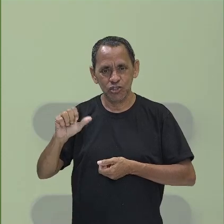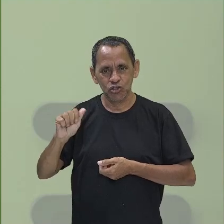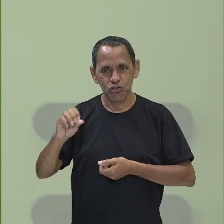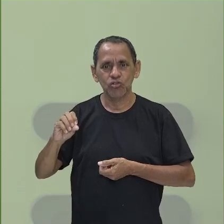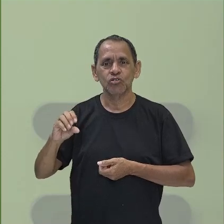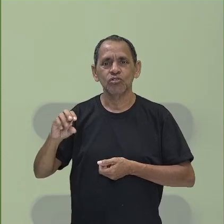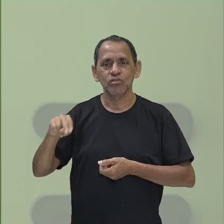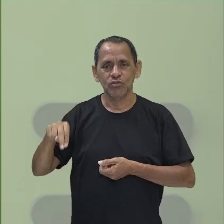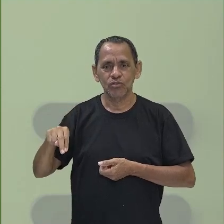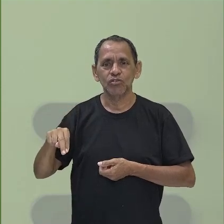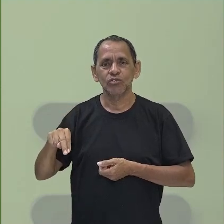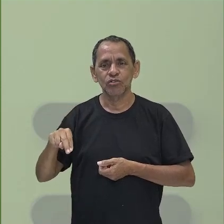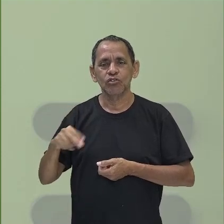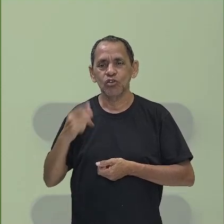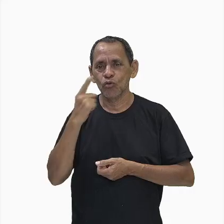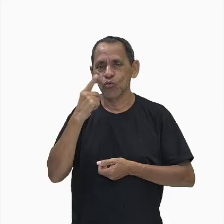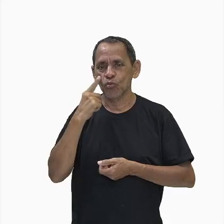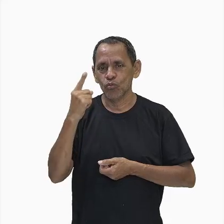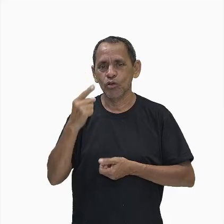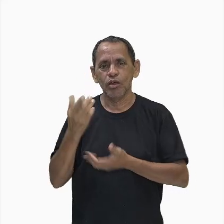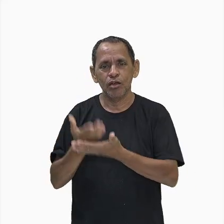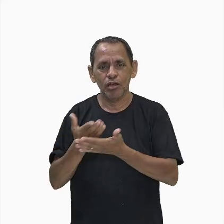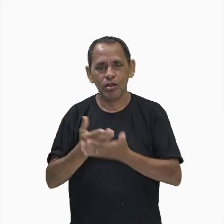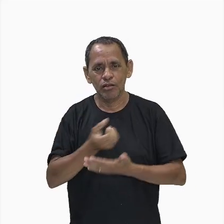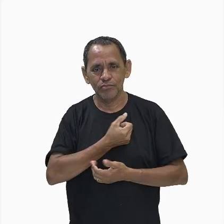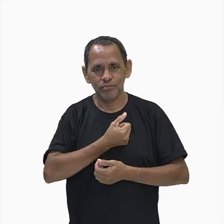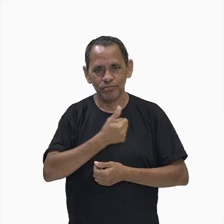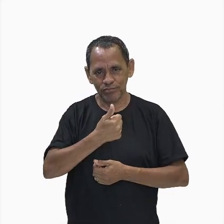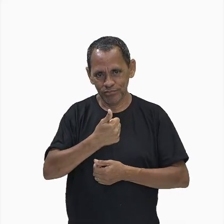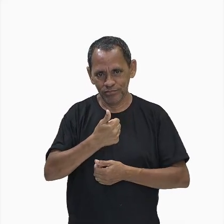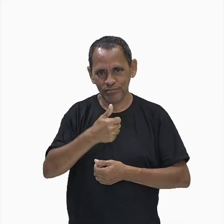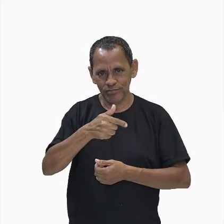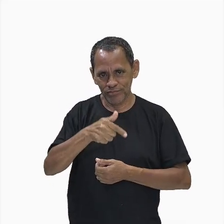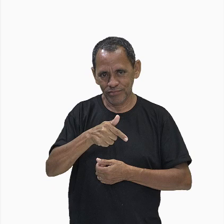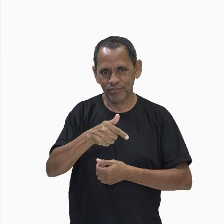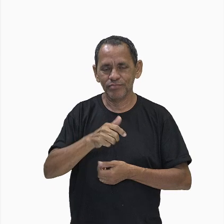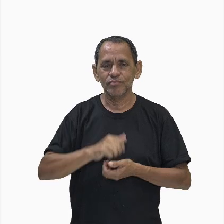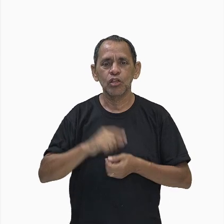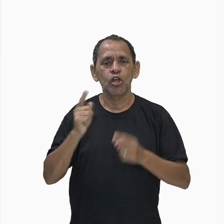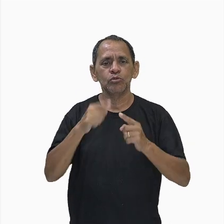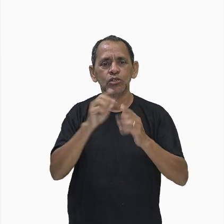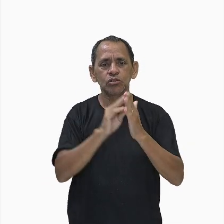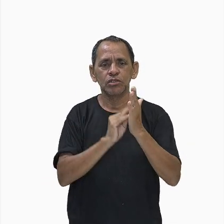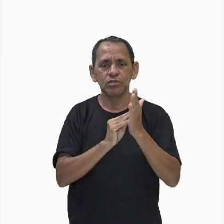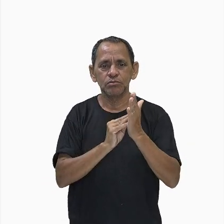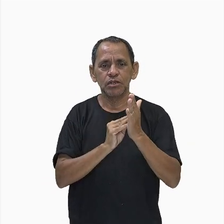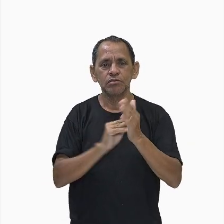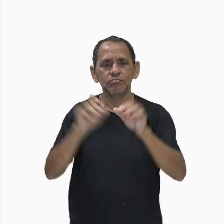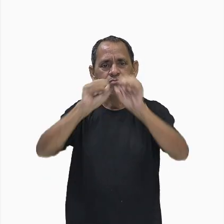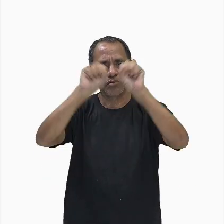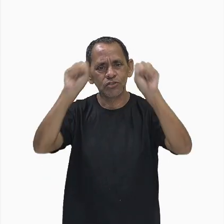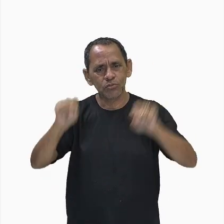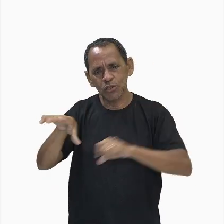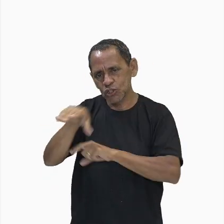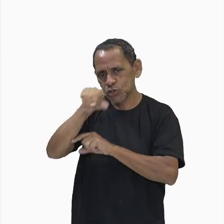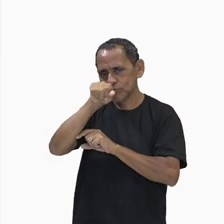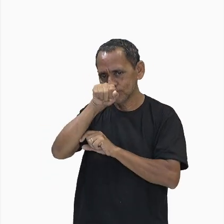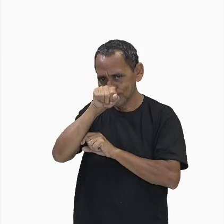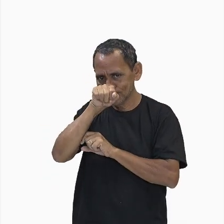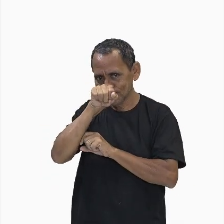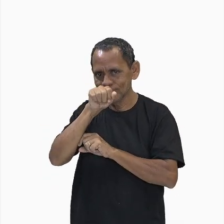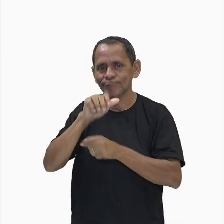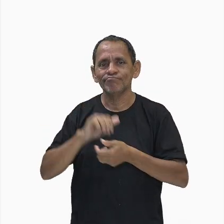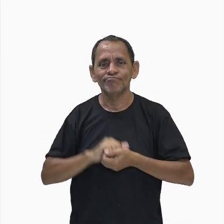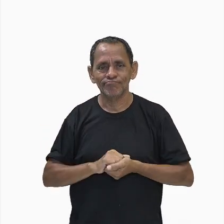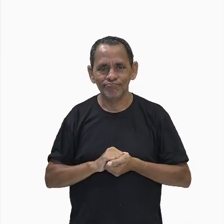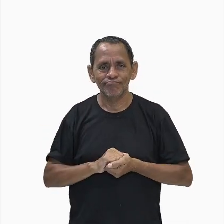o que temos na nossa aula 17. Objeto de conhecimento, sistema